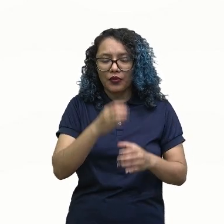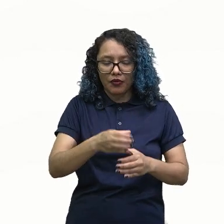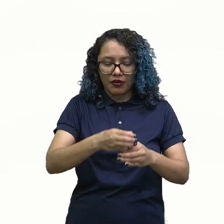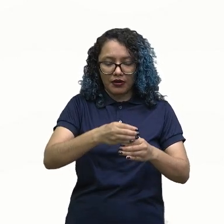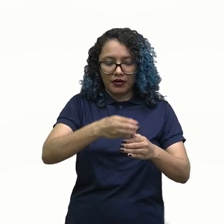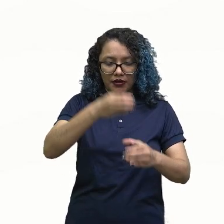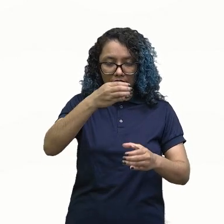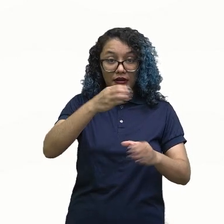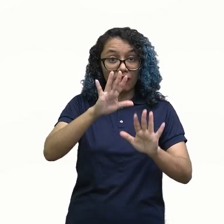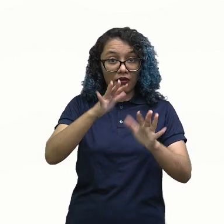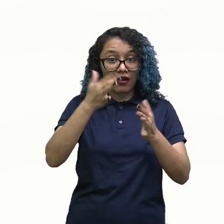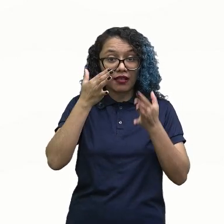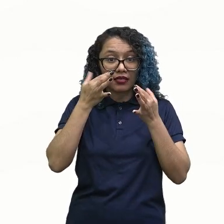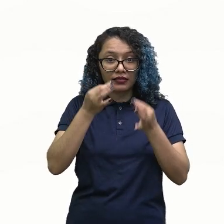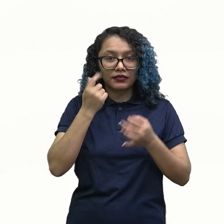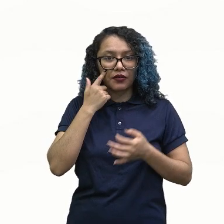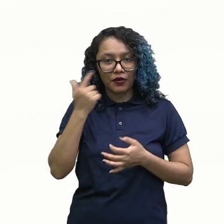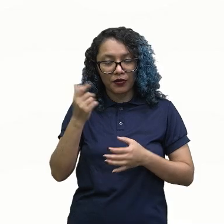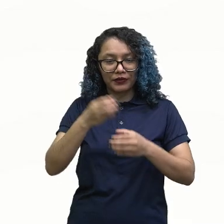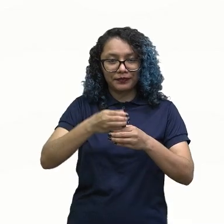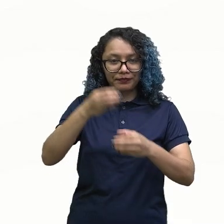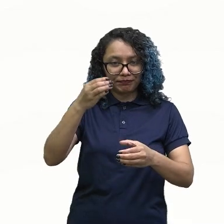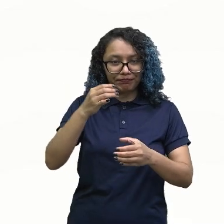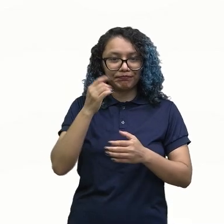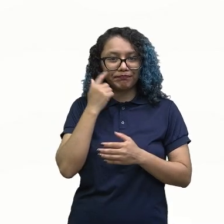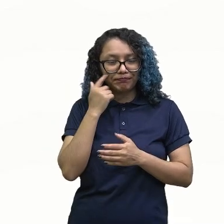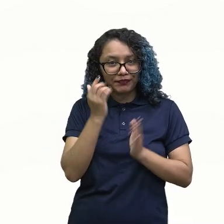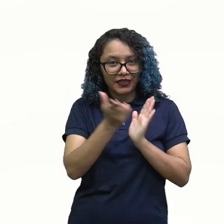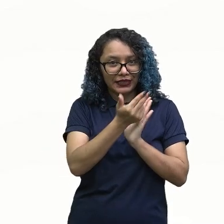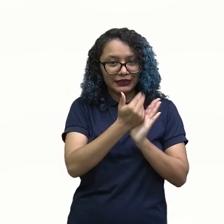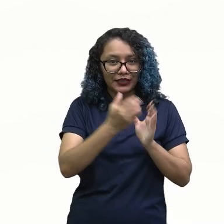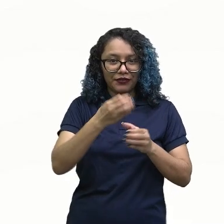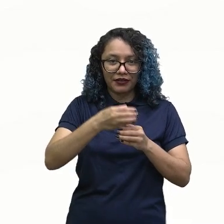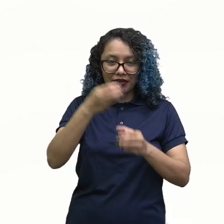e por favor, pense que isso aqui é uma garrafa, tá? Eu não